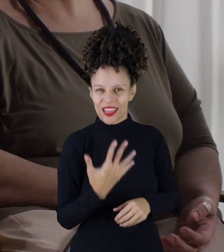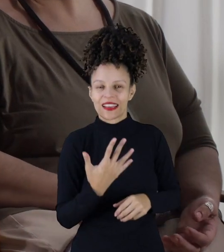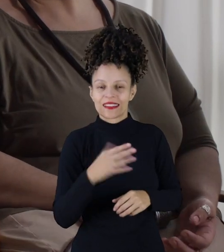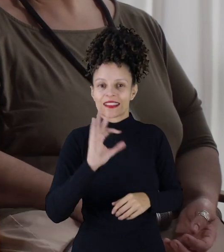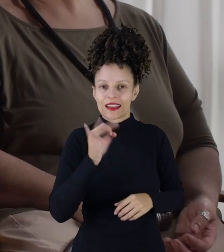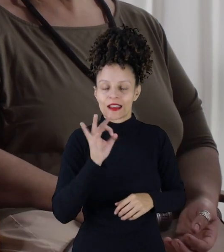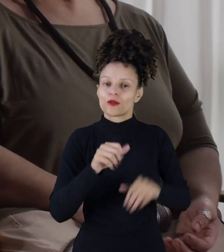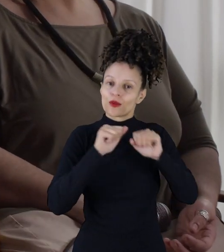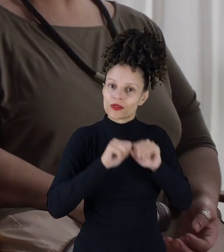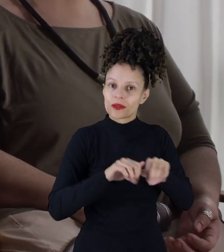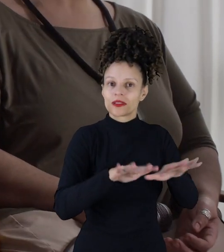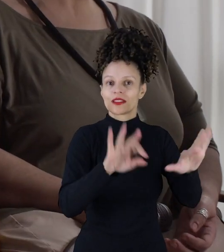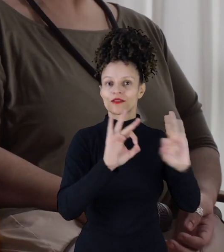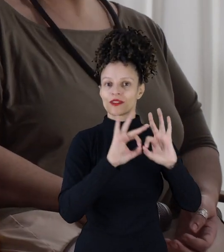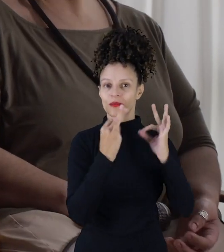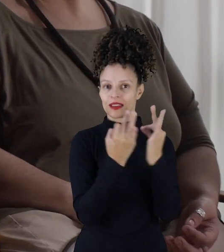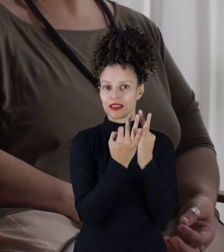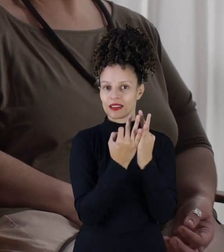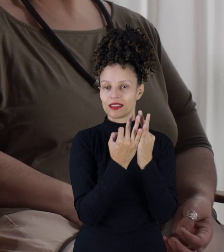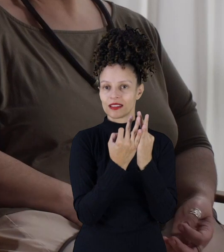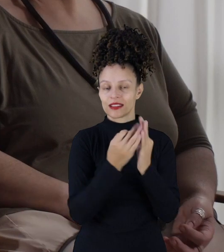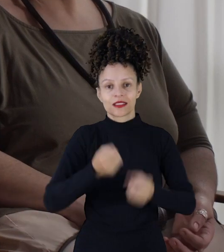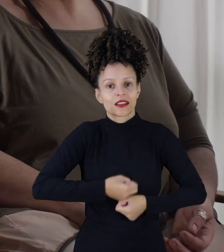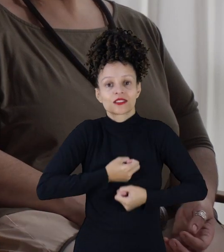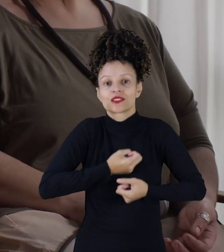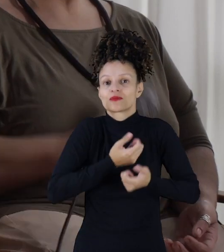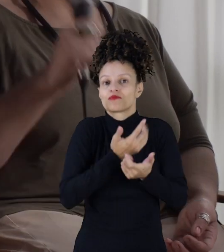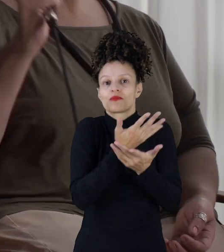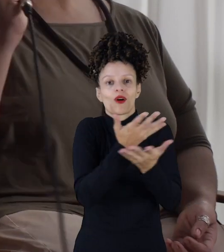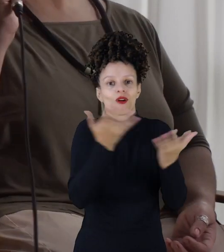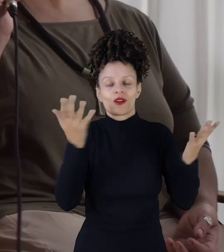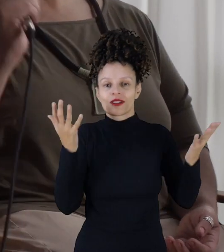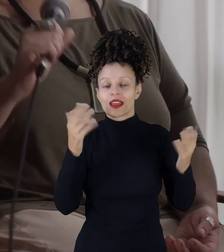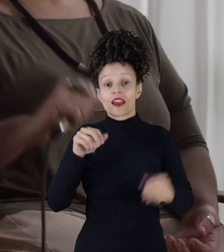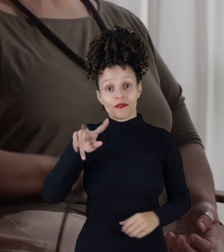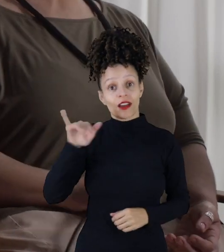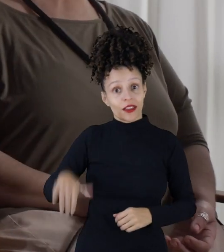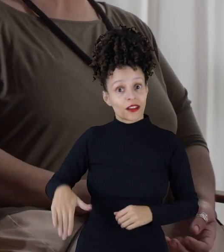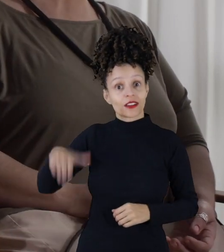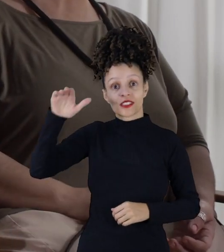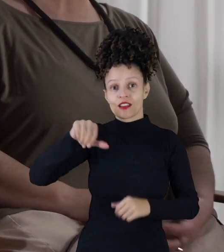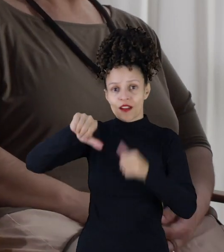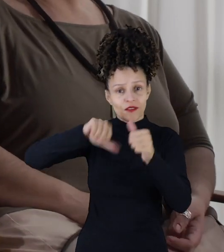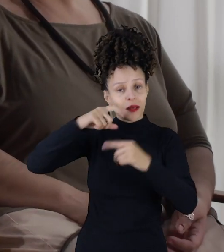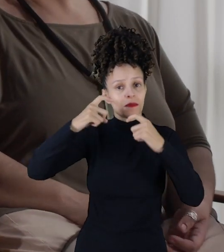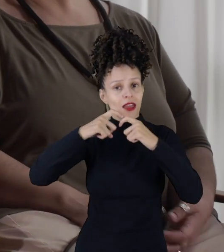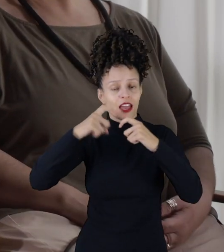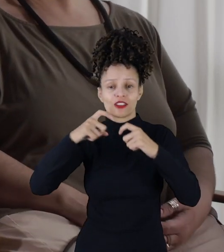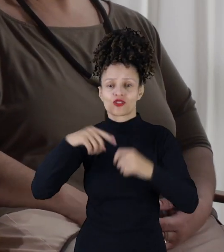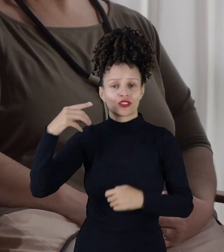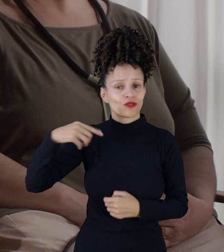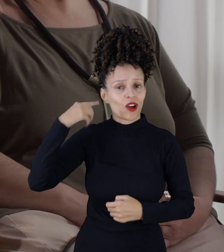contaminando, é uma contaminação do bem, né? Contaminando o resto da família. Transborda. E ela vai crescer, ela vai